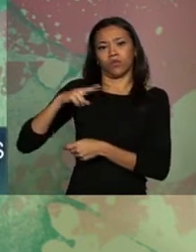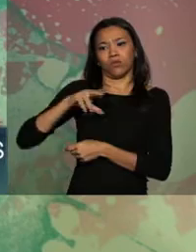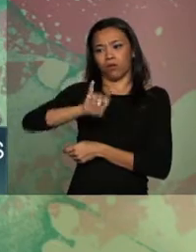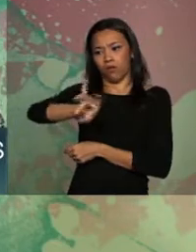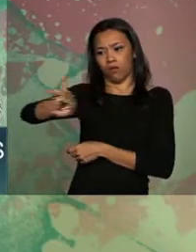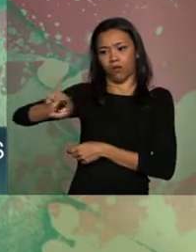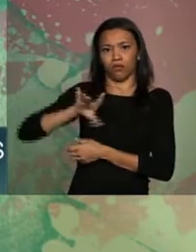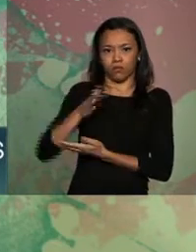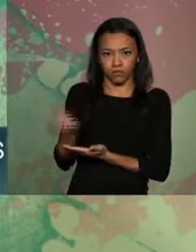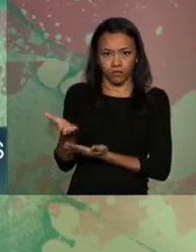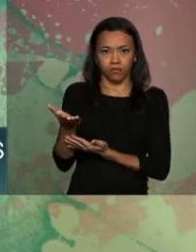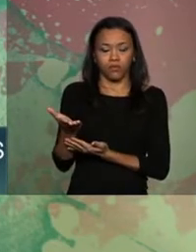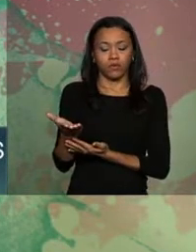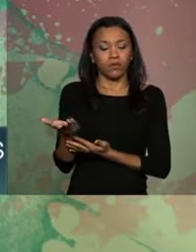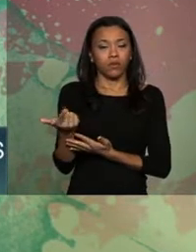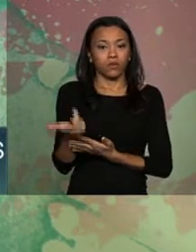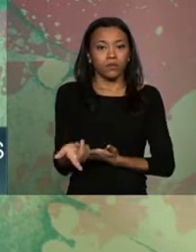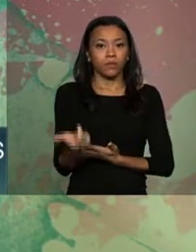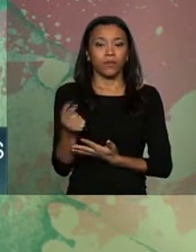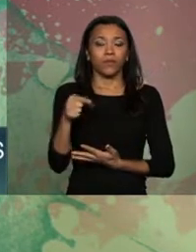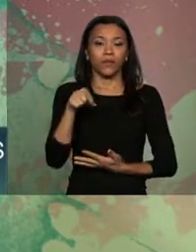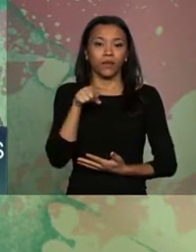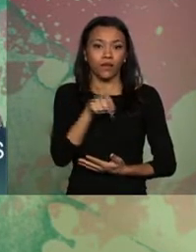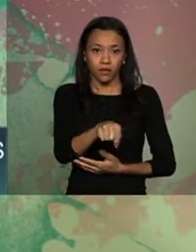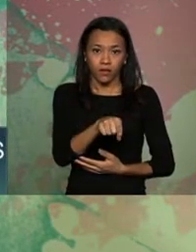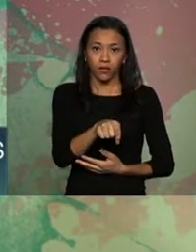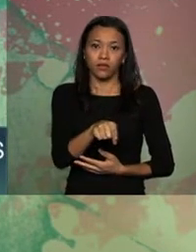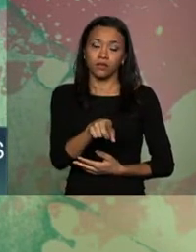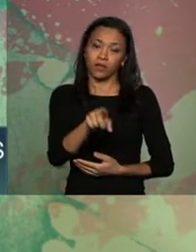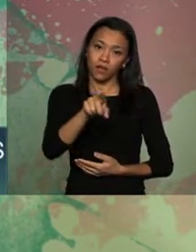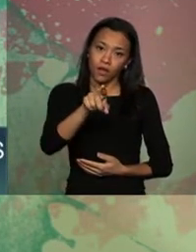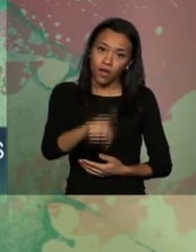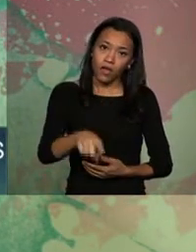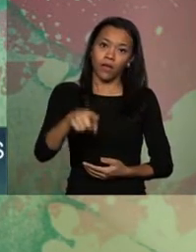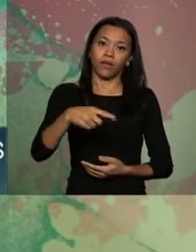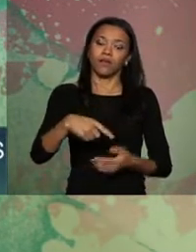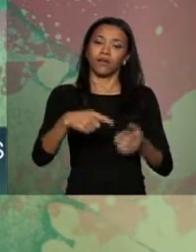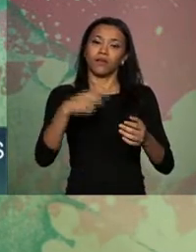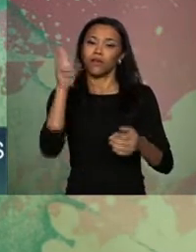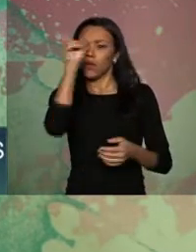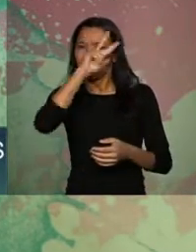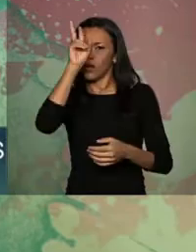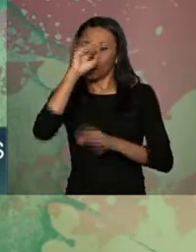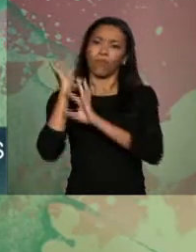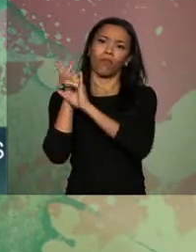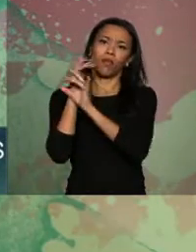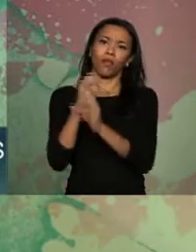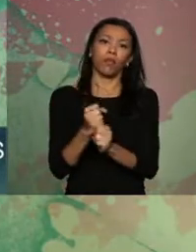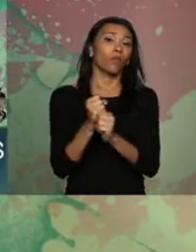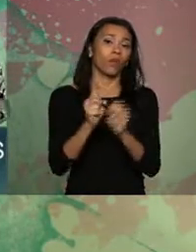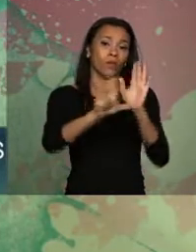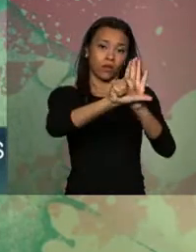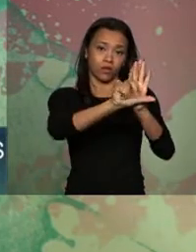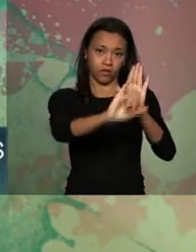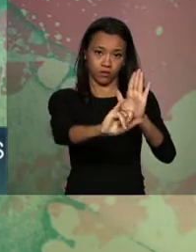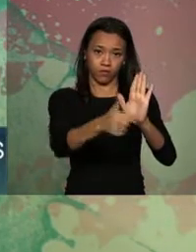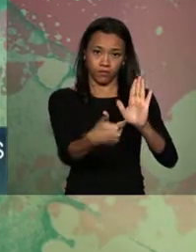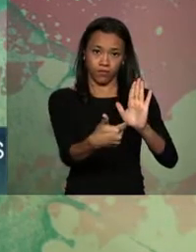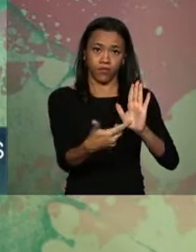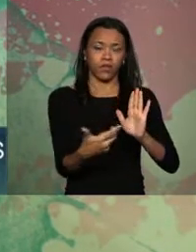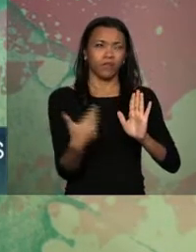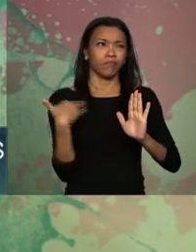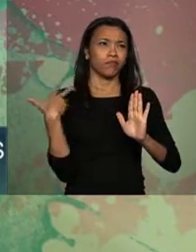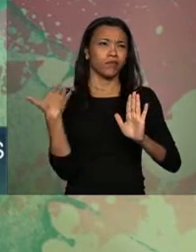individuais. Essa é a história da legislação. E,